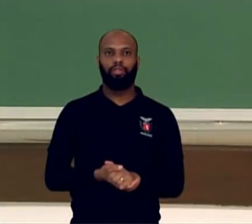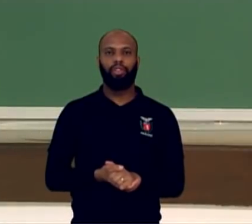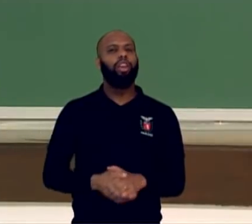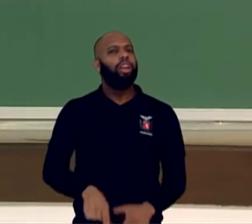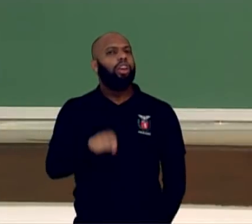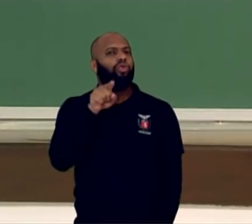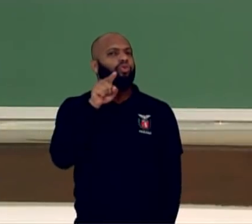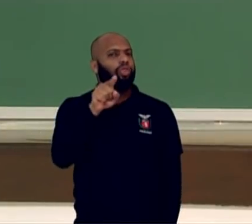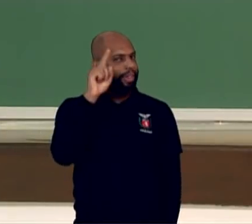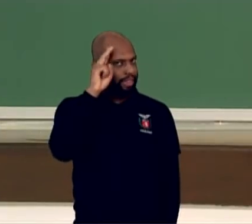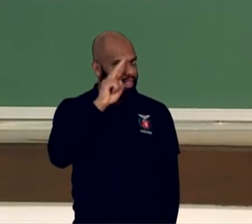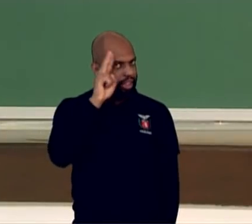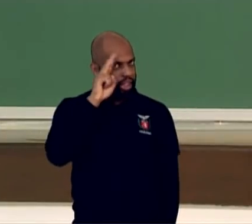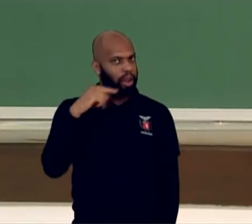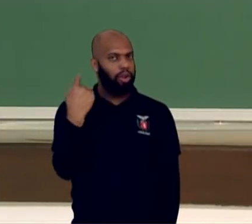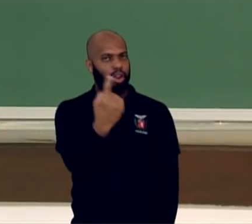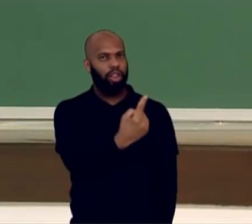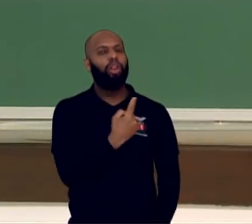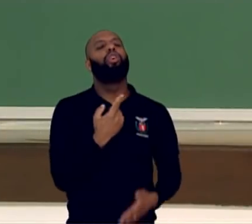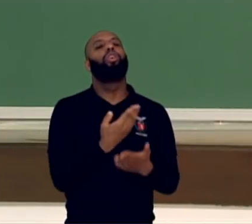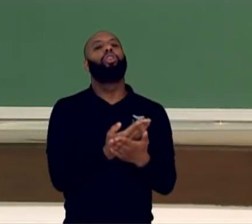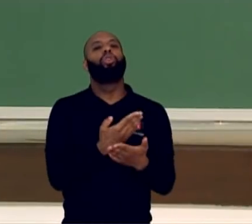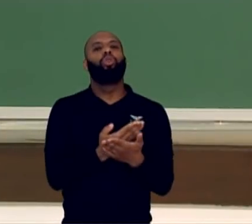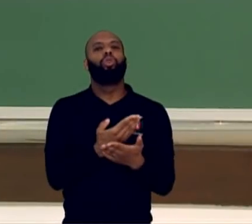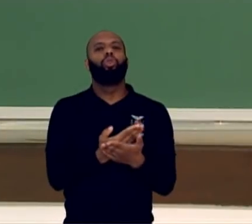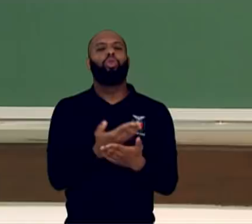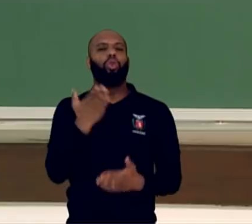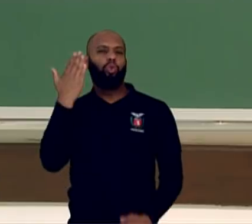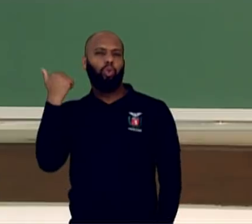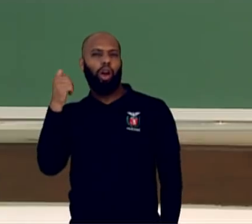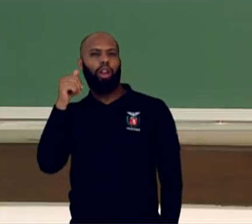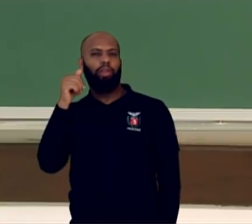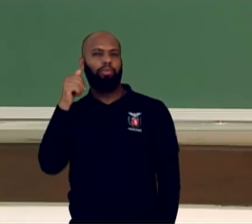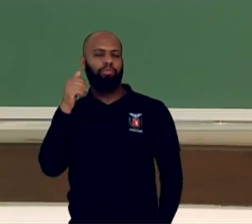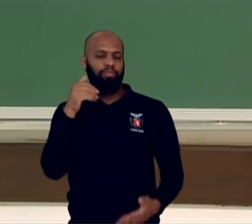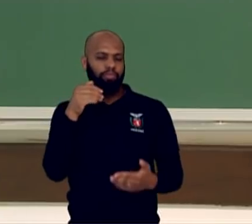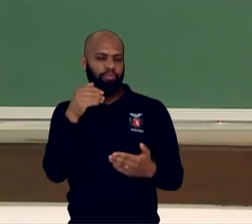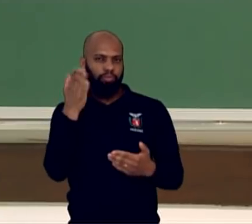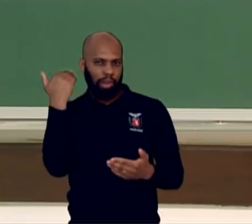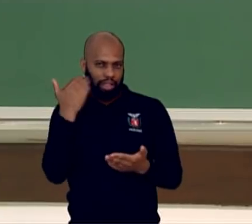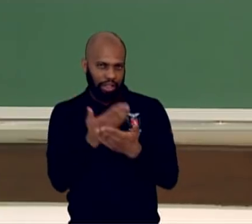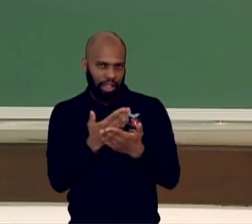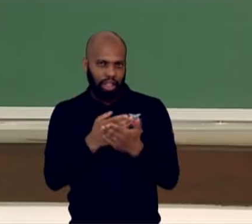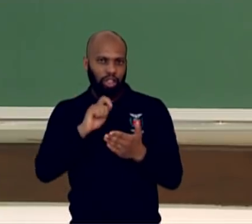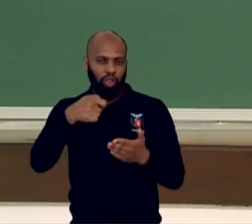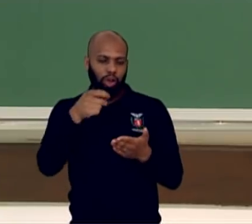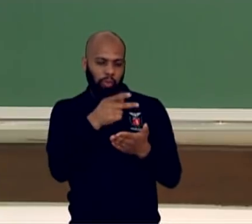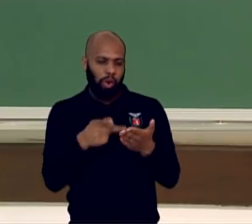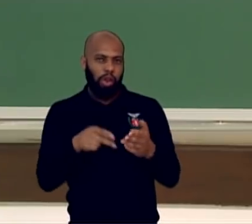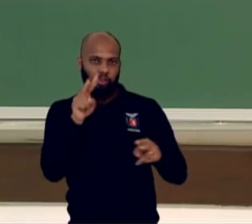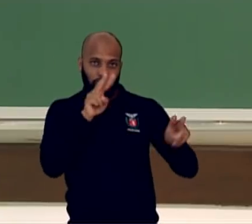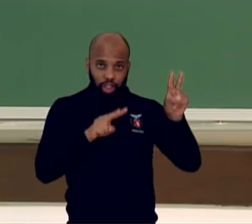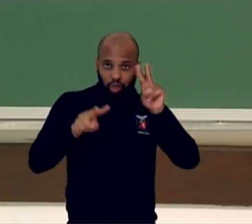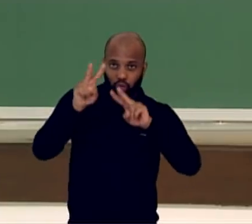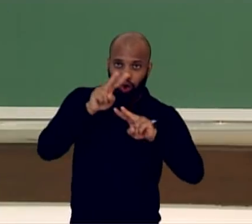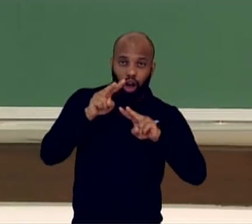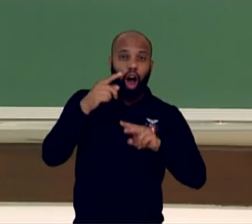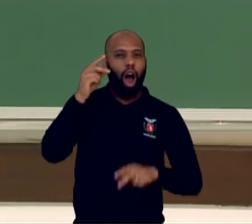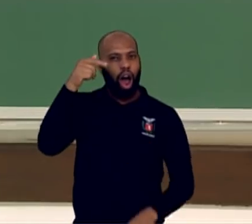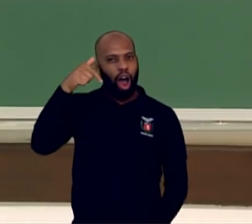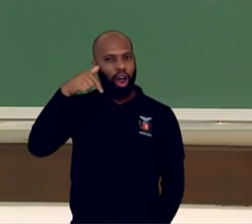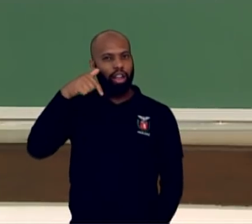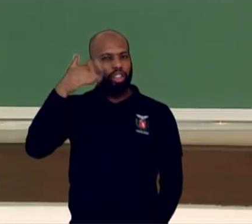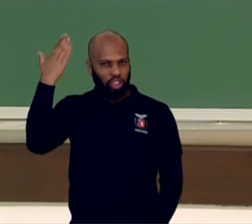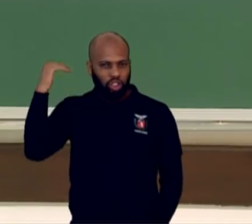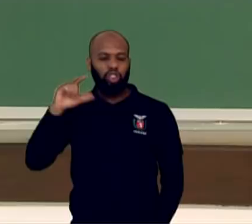Vocês se lembram que nós falamos na aula passada sobre os poemas visuais? Lembram do poema da bicicleta, do poema do xadrez? Olha só, eu